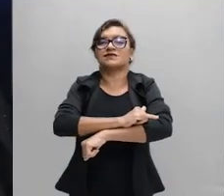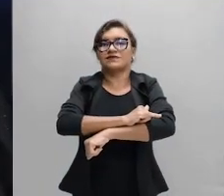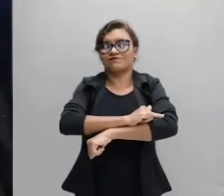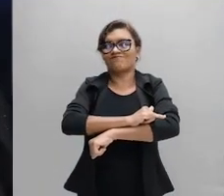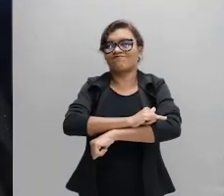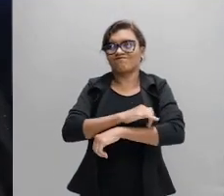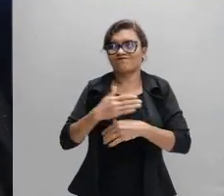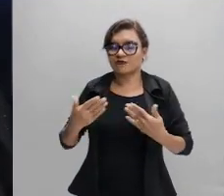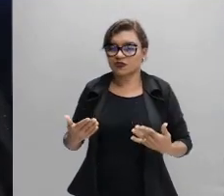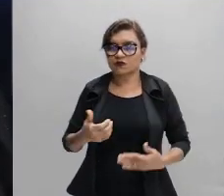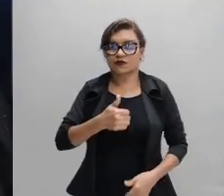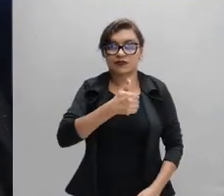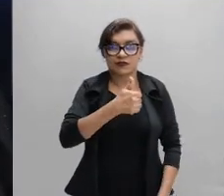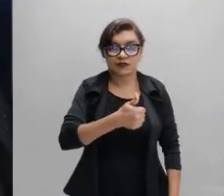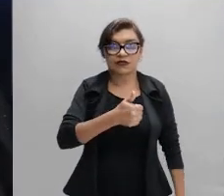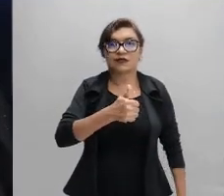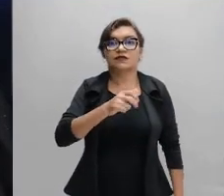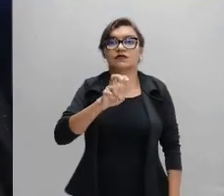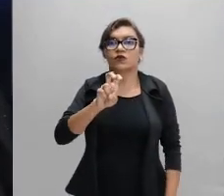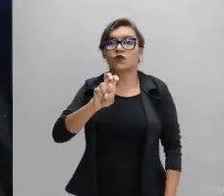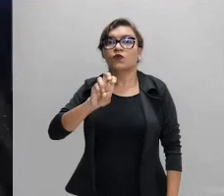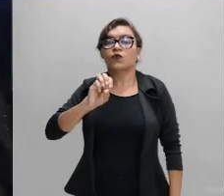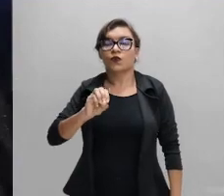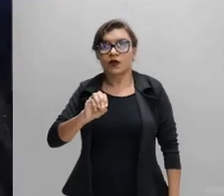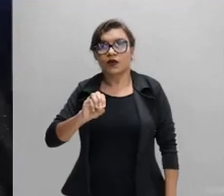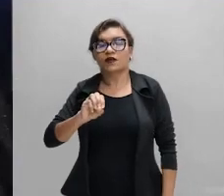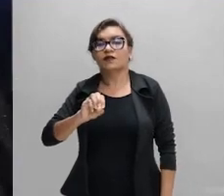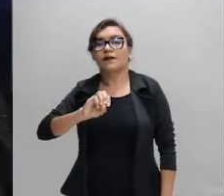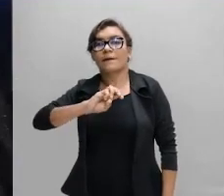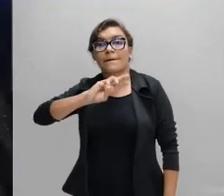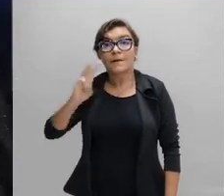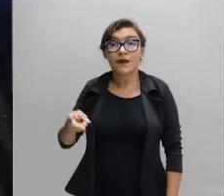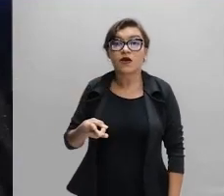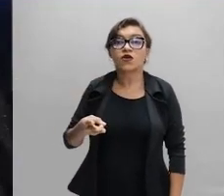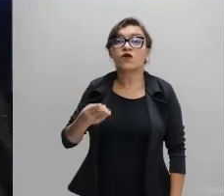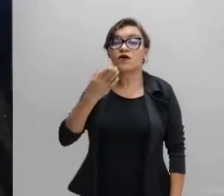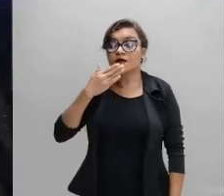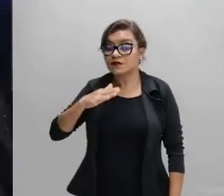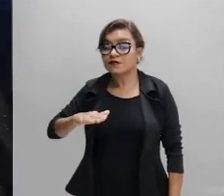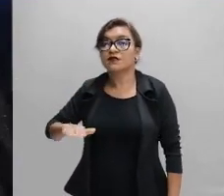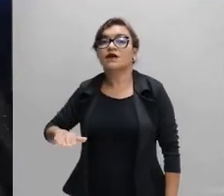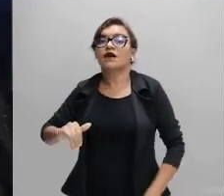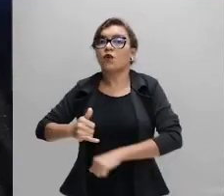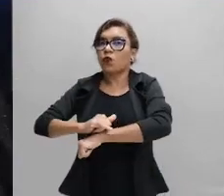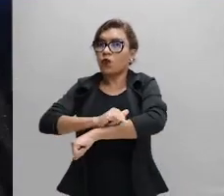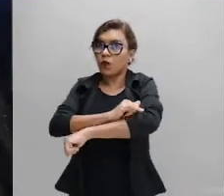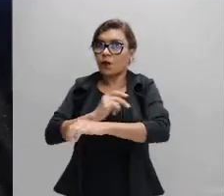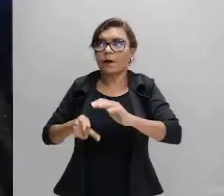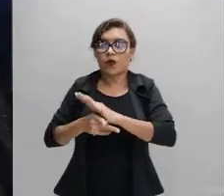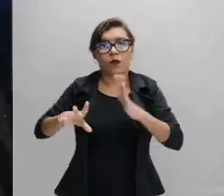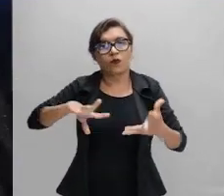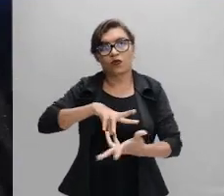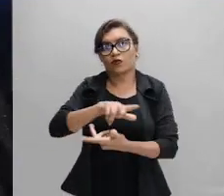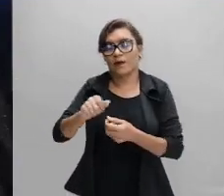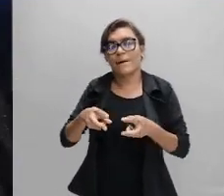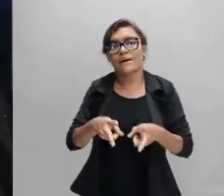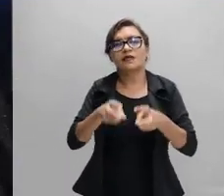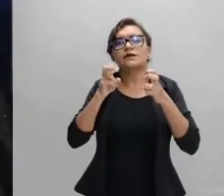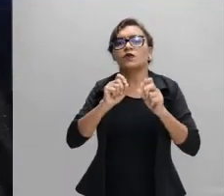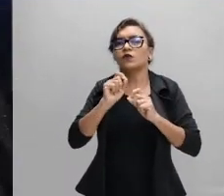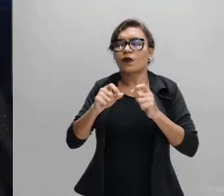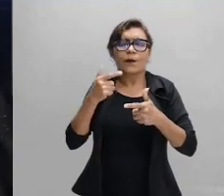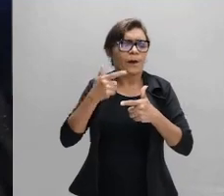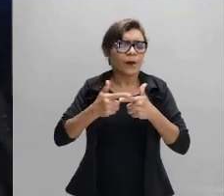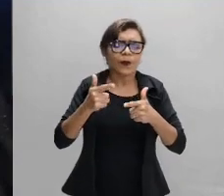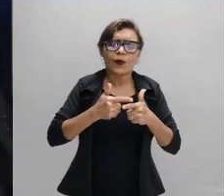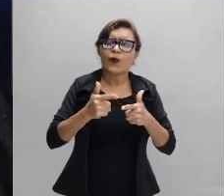obesidade, 150 milhões de crianças são obesas hoje no mundo. Então, galera, percebemos aí que é um